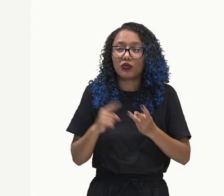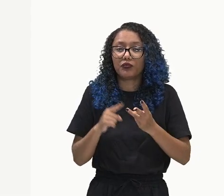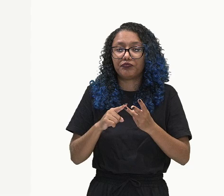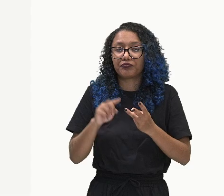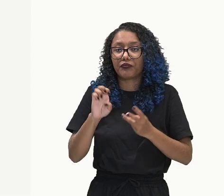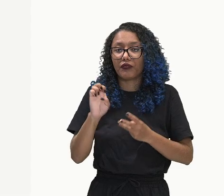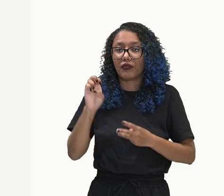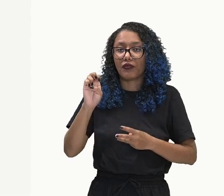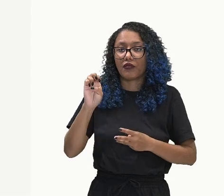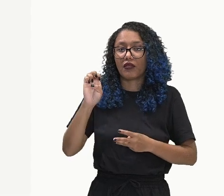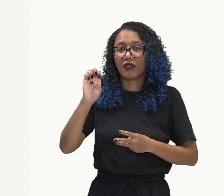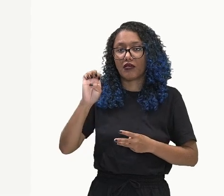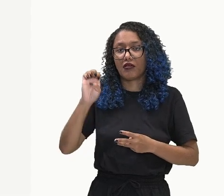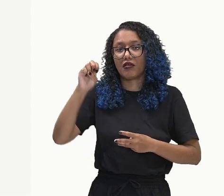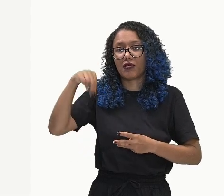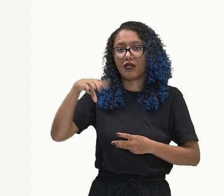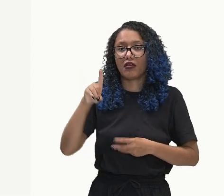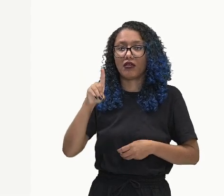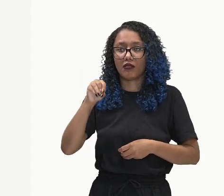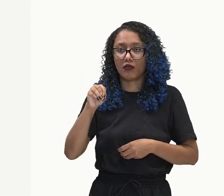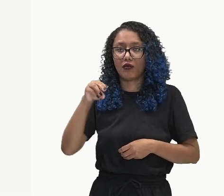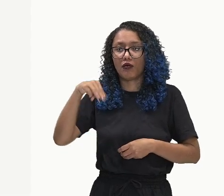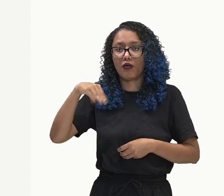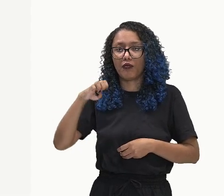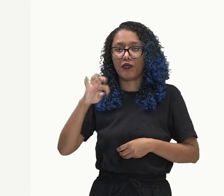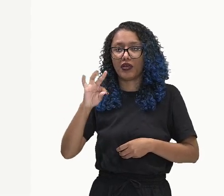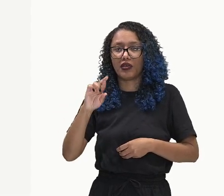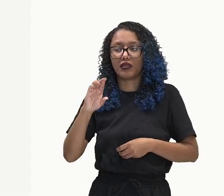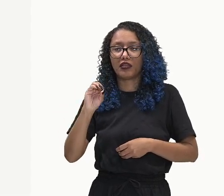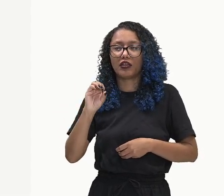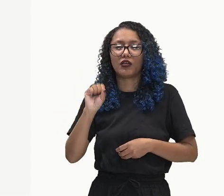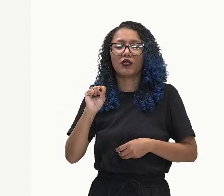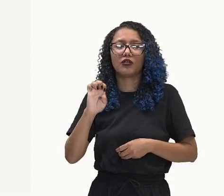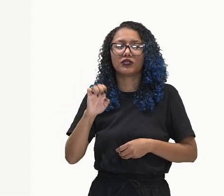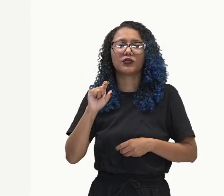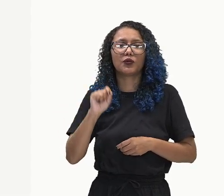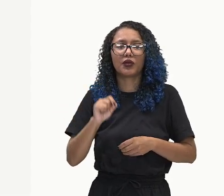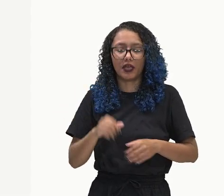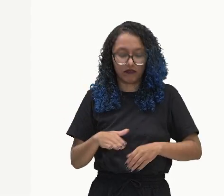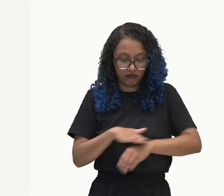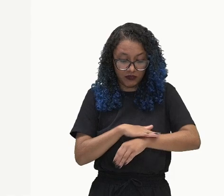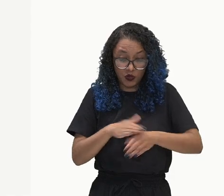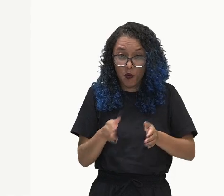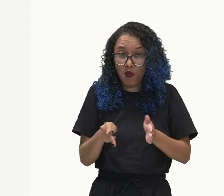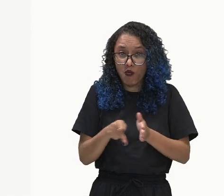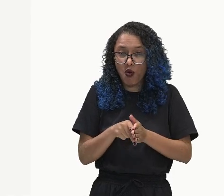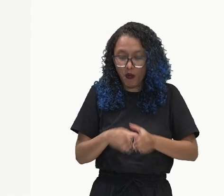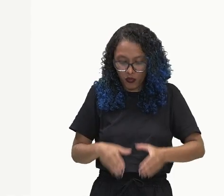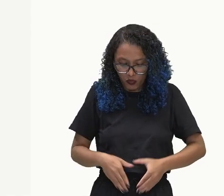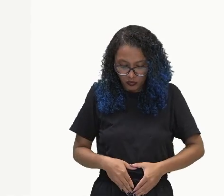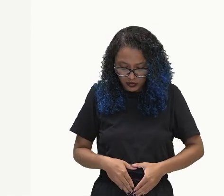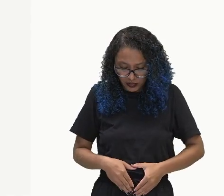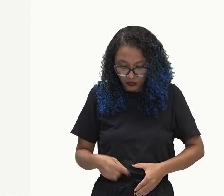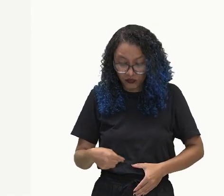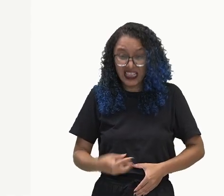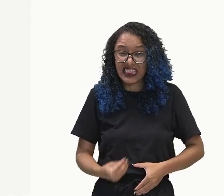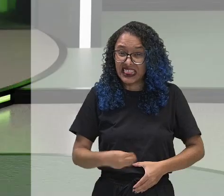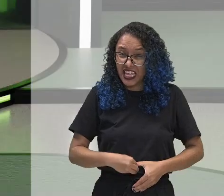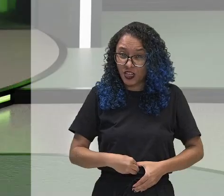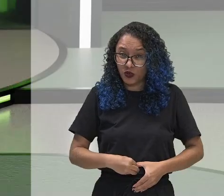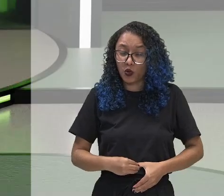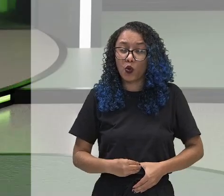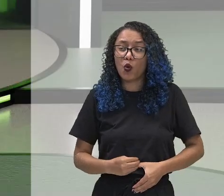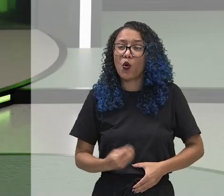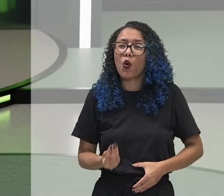Endometriose é o crescimento do tecido endometrial fora do útero. Esse crescimento